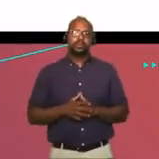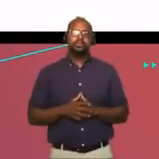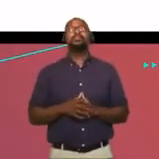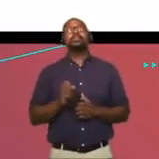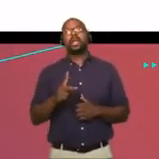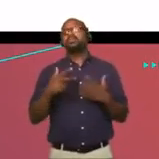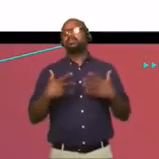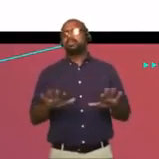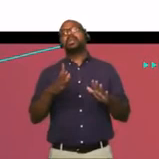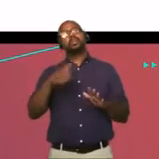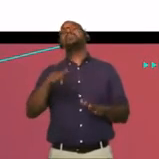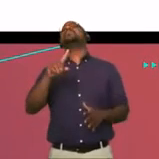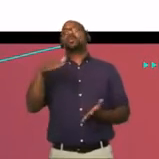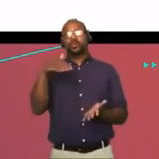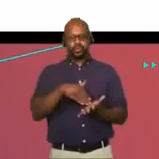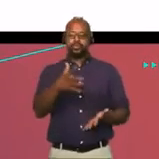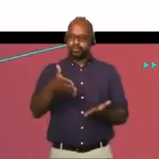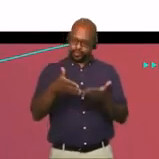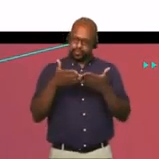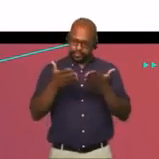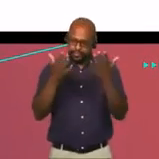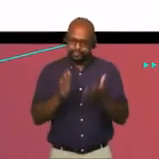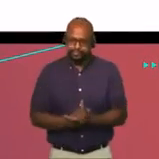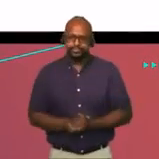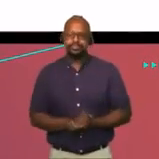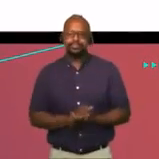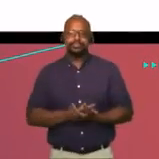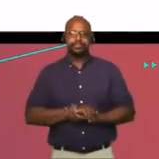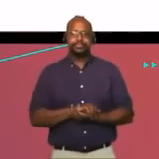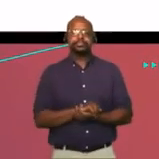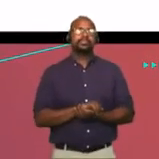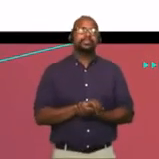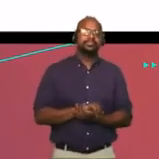Ah tá deixa então bota no último Então por favor